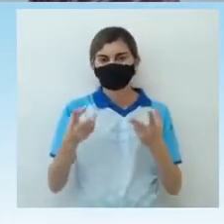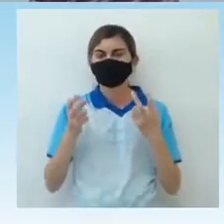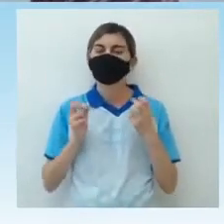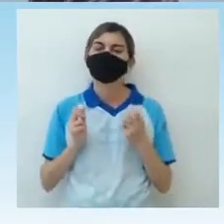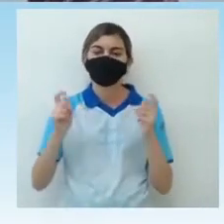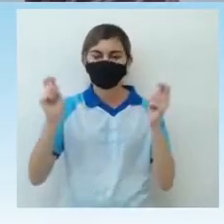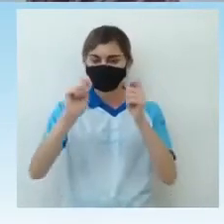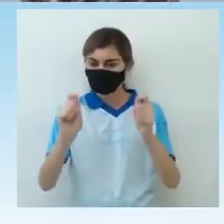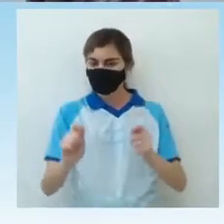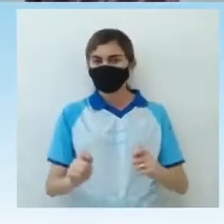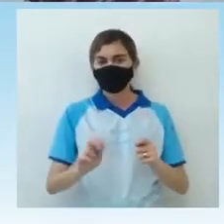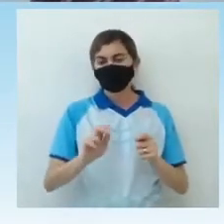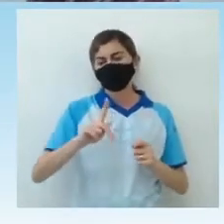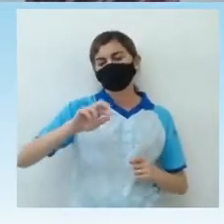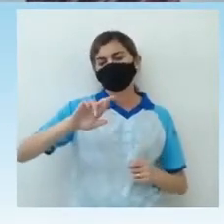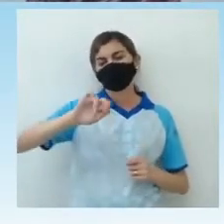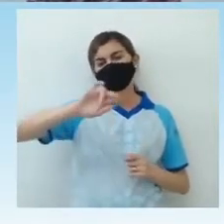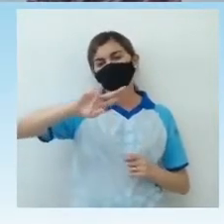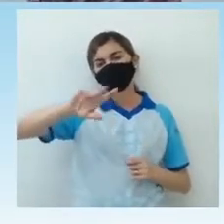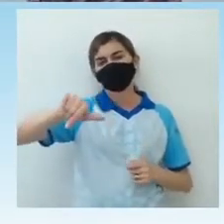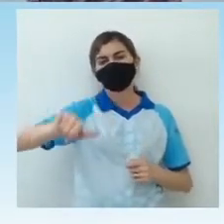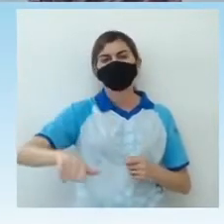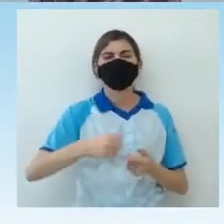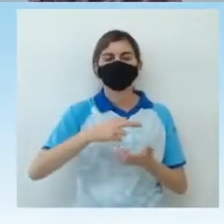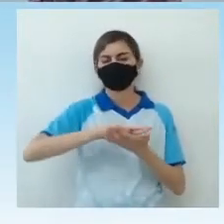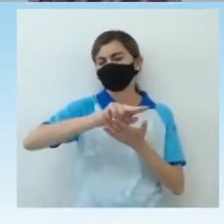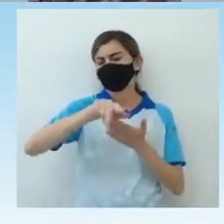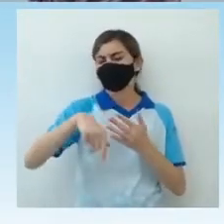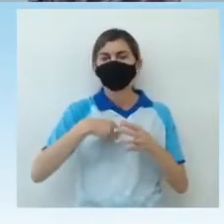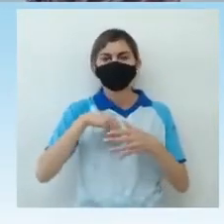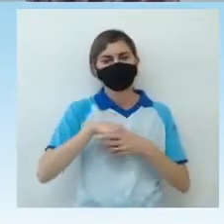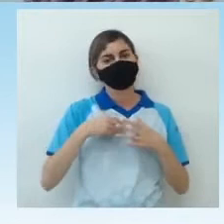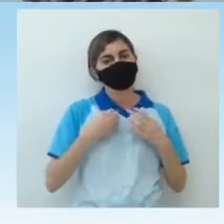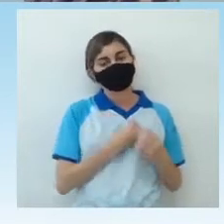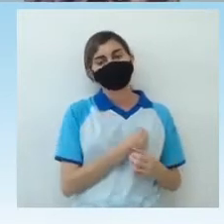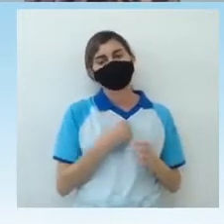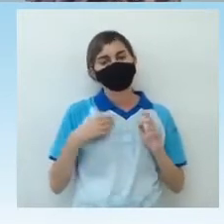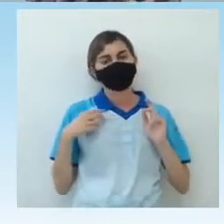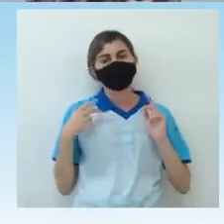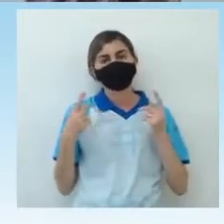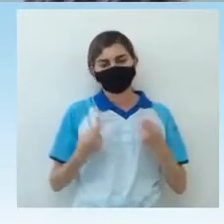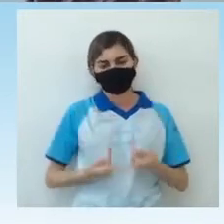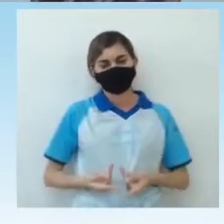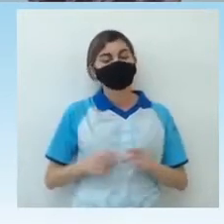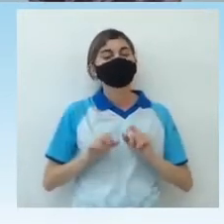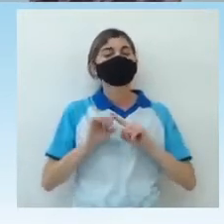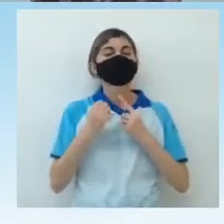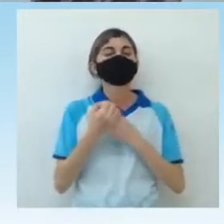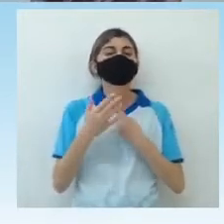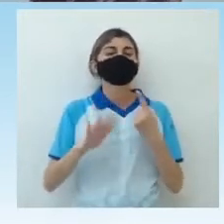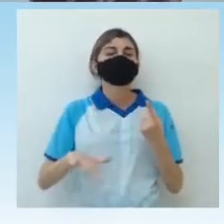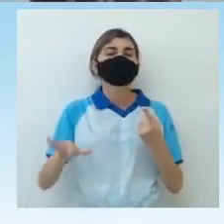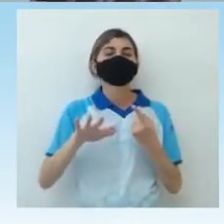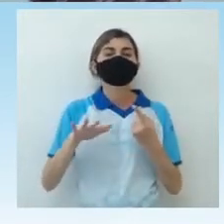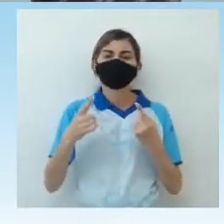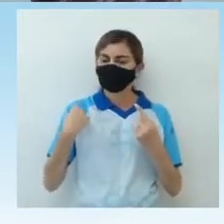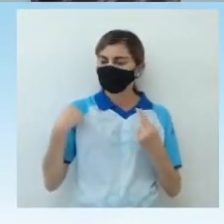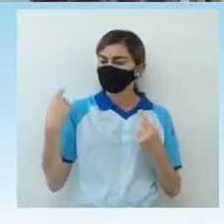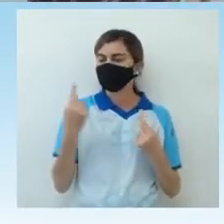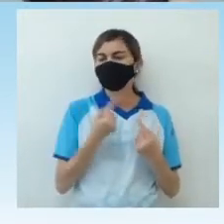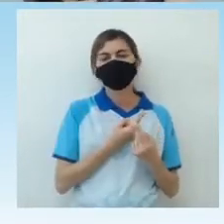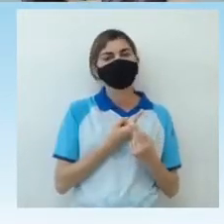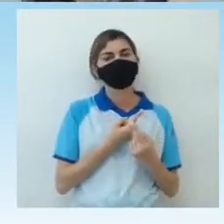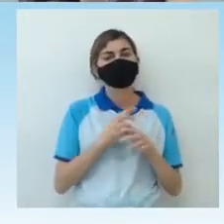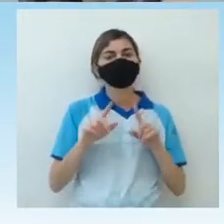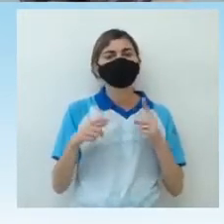que a arte é plural e está dentro da produção humana. E a sociedade? Claro, a sociedade somos nós vamos ver qual